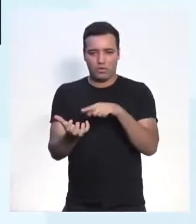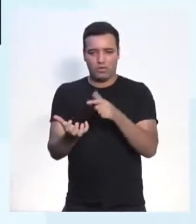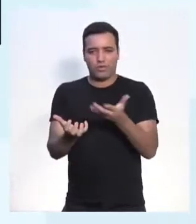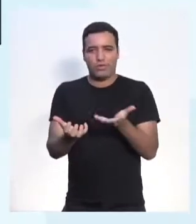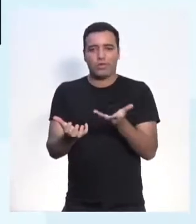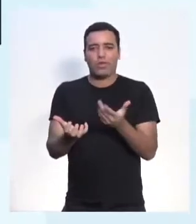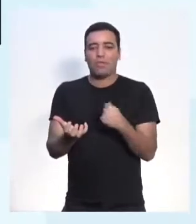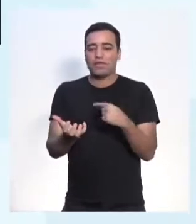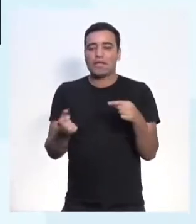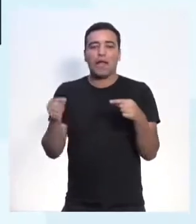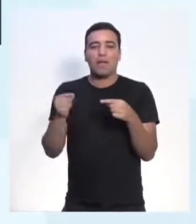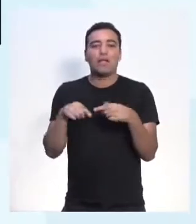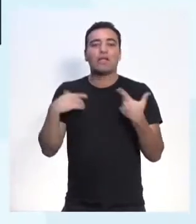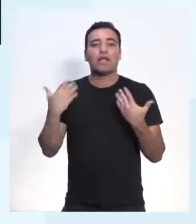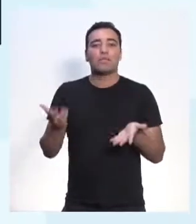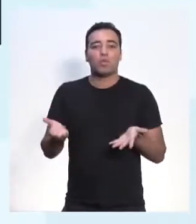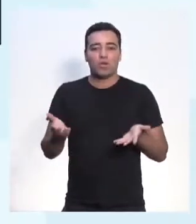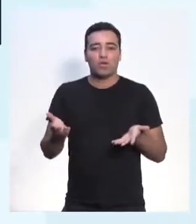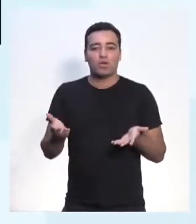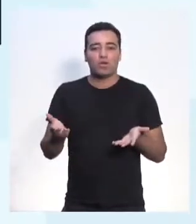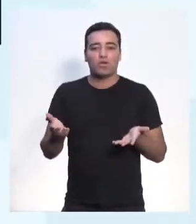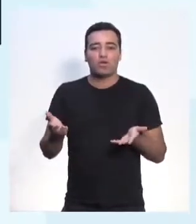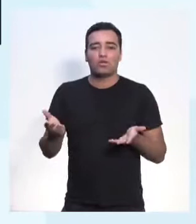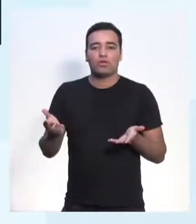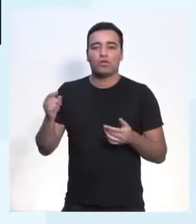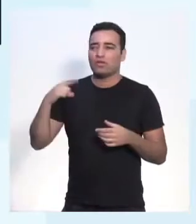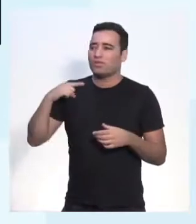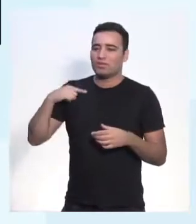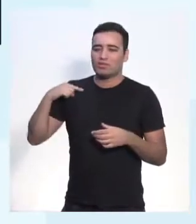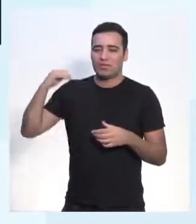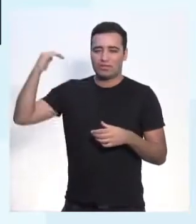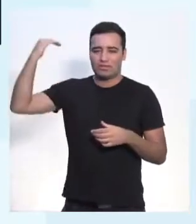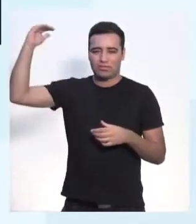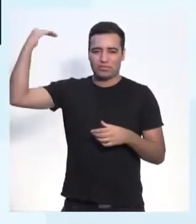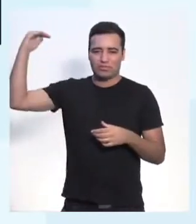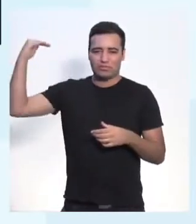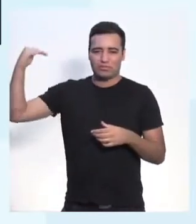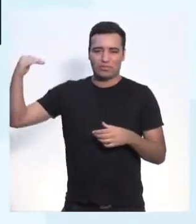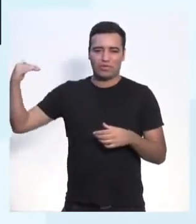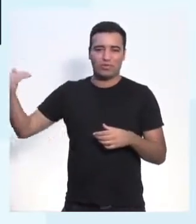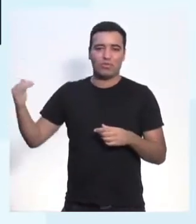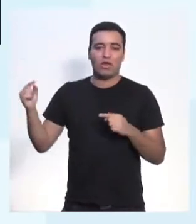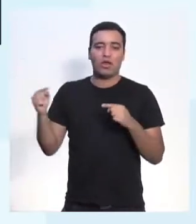responder, tá? Qual dos que estão nesse quadrinho aí do lado?